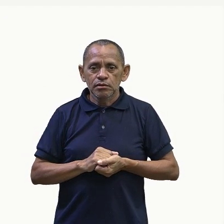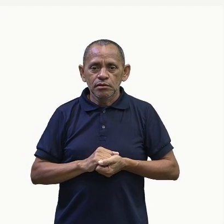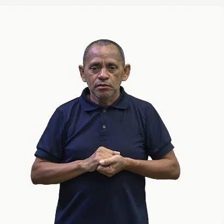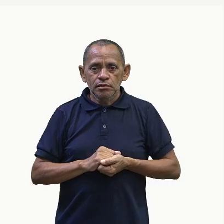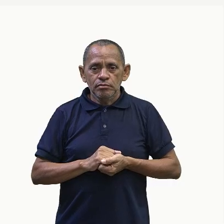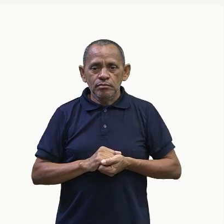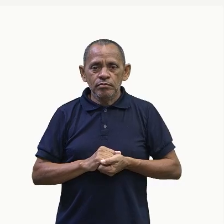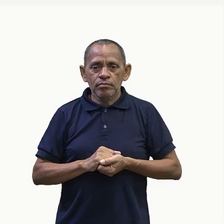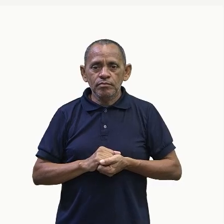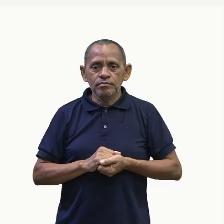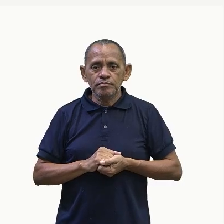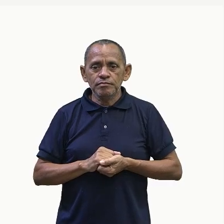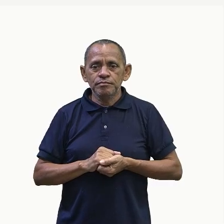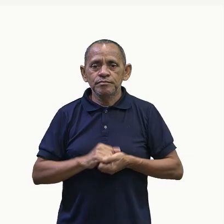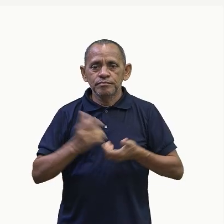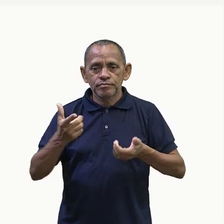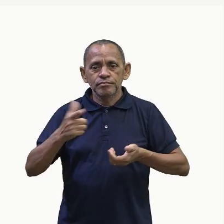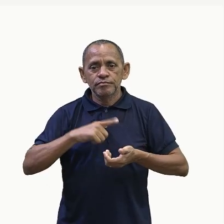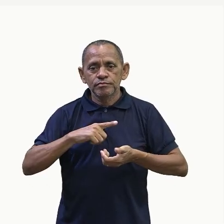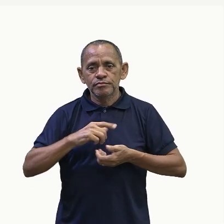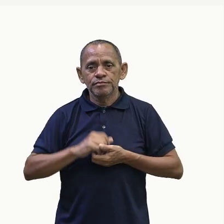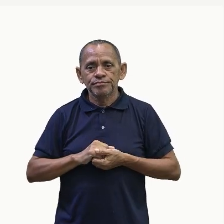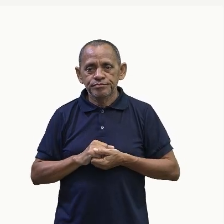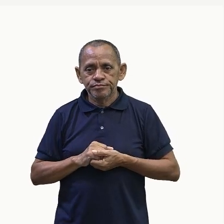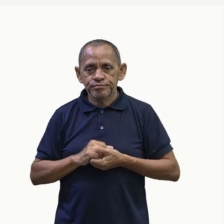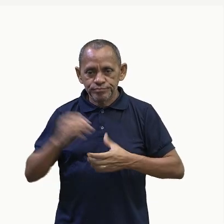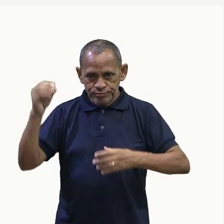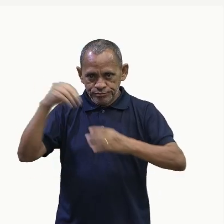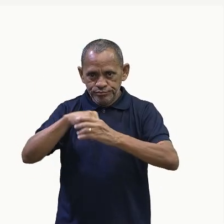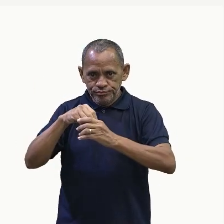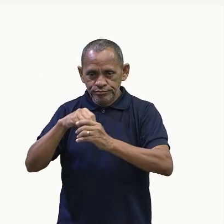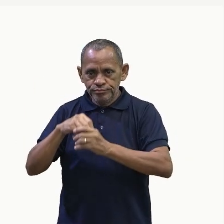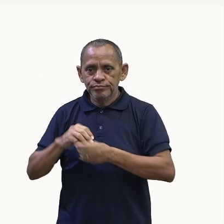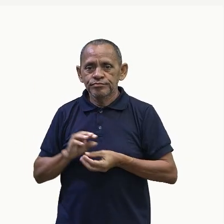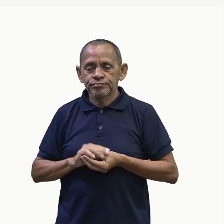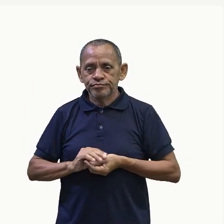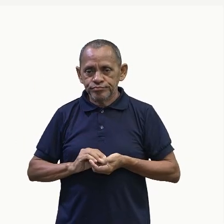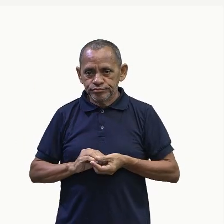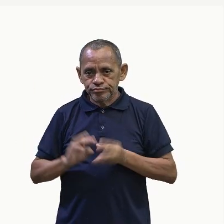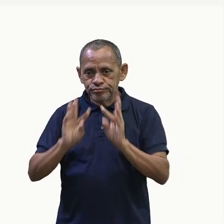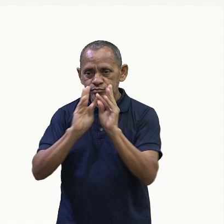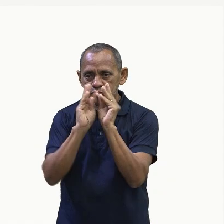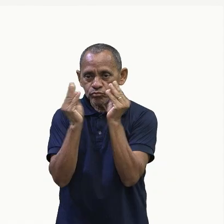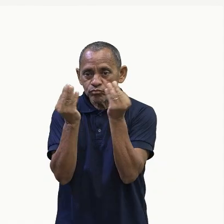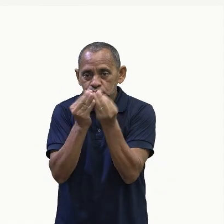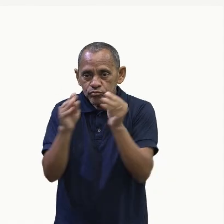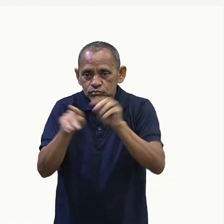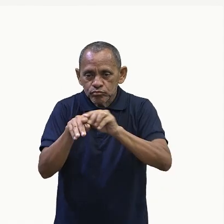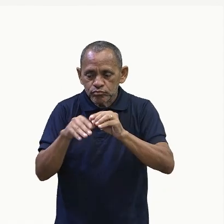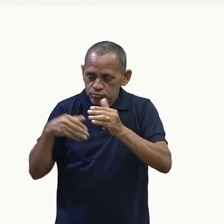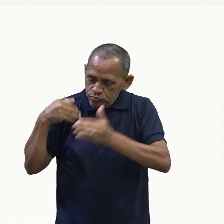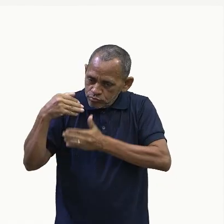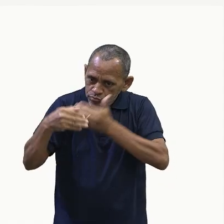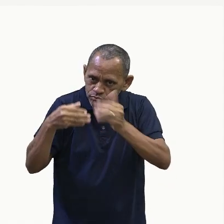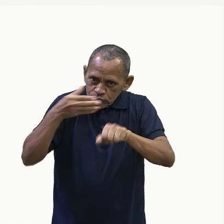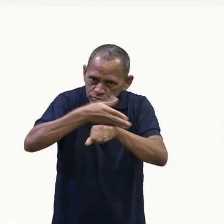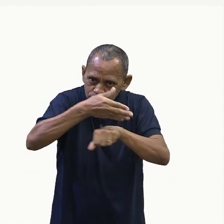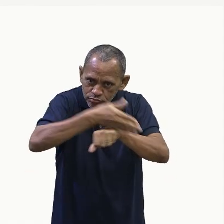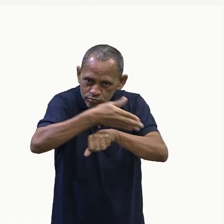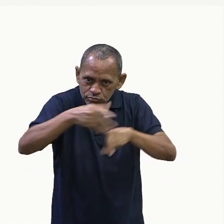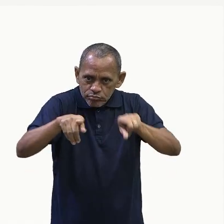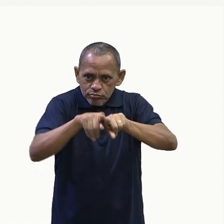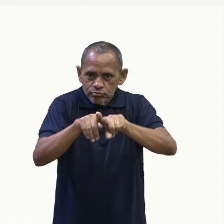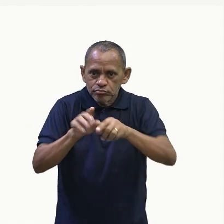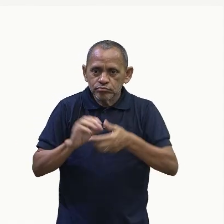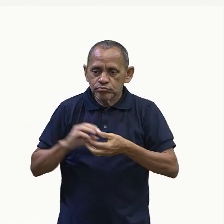nós temos aí que nesses componentes, né, que vão participar desse processo de síntese de proteínas, nós temos